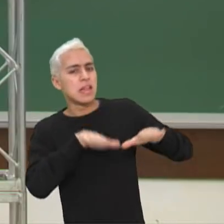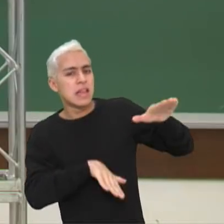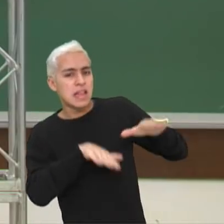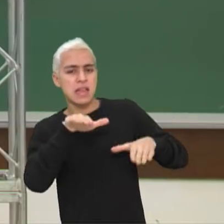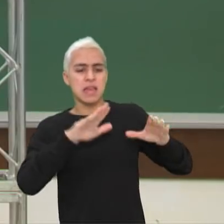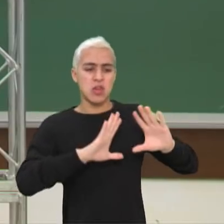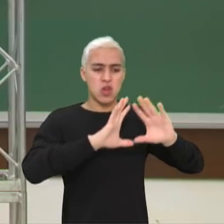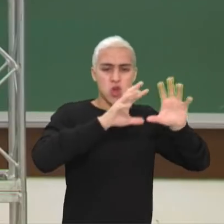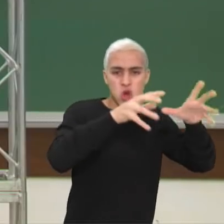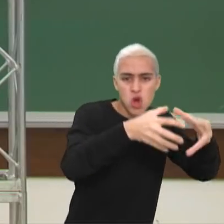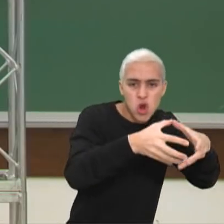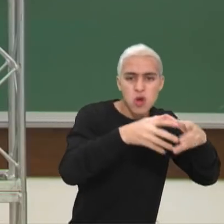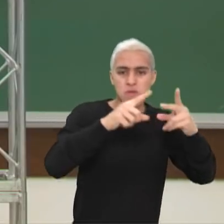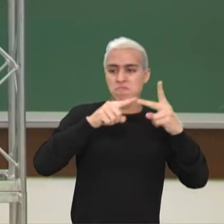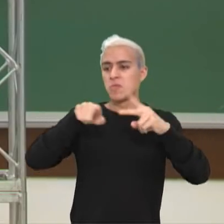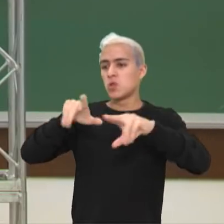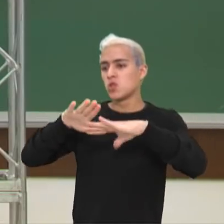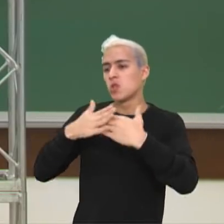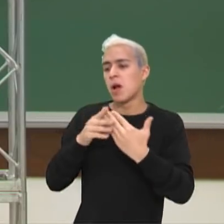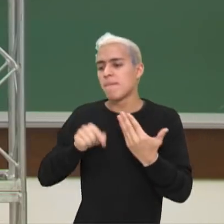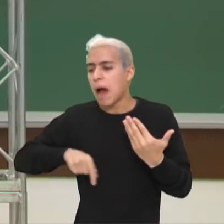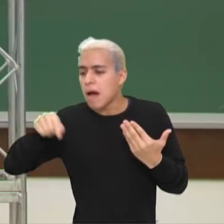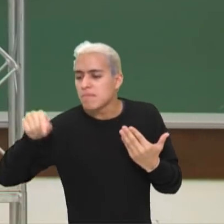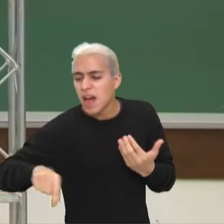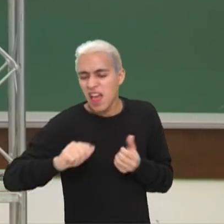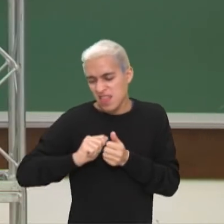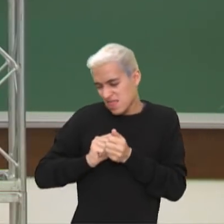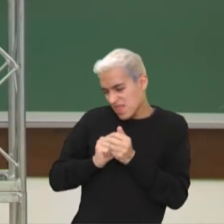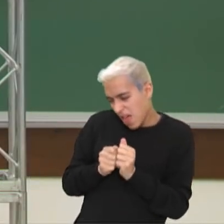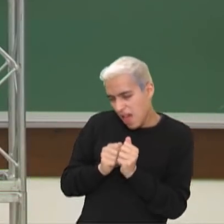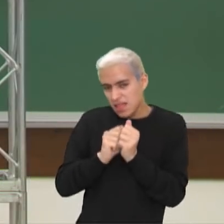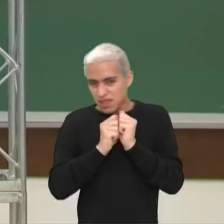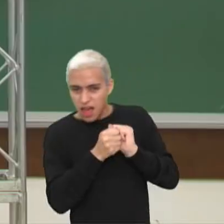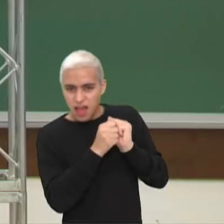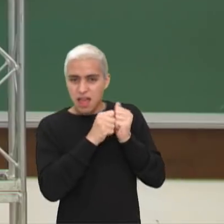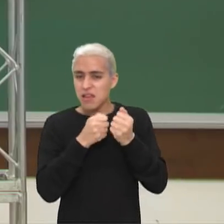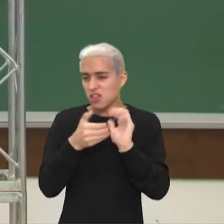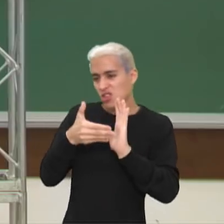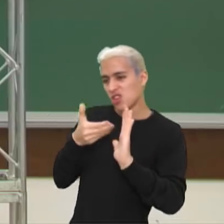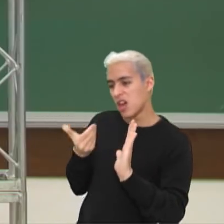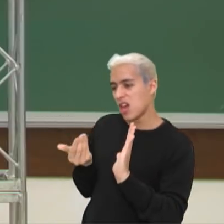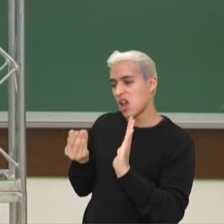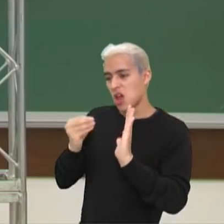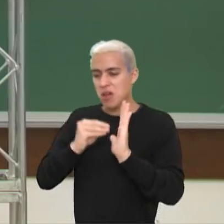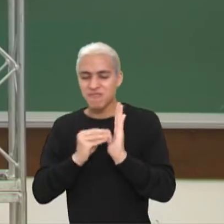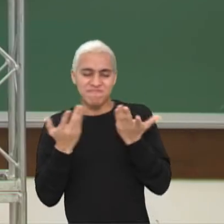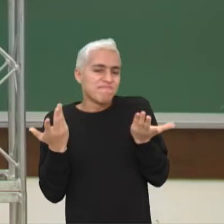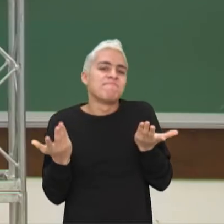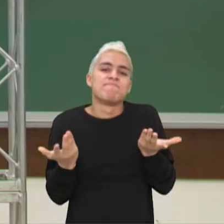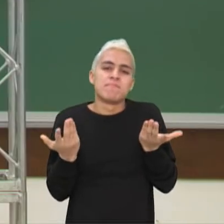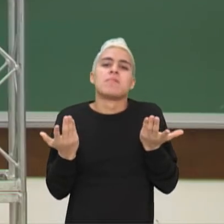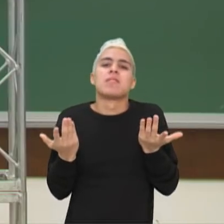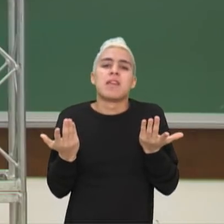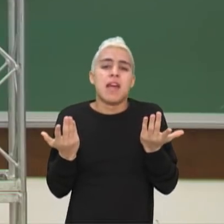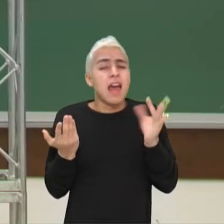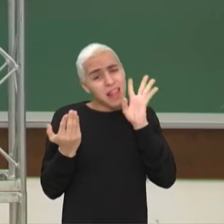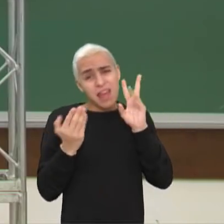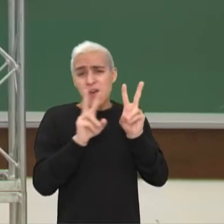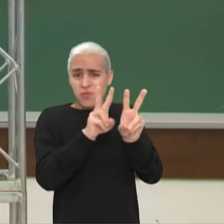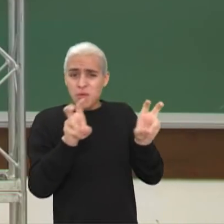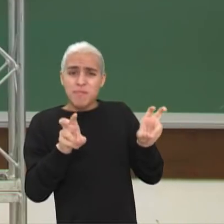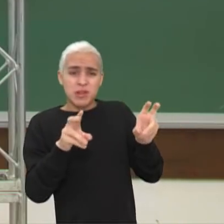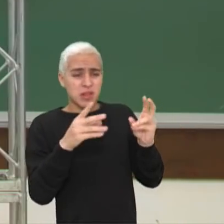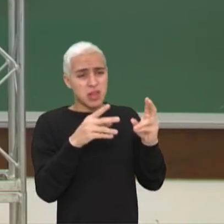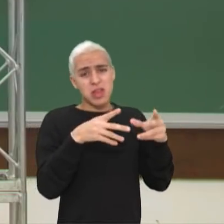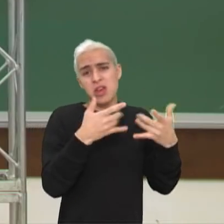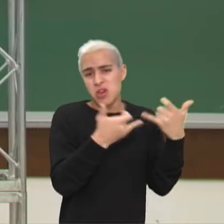vai de cada grupo, vai de cada escola ali adaptar alguma coisa, colocar ou tirar. Então, isso é o legal dos jogos de